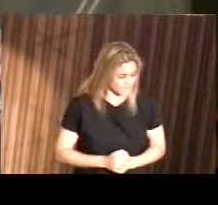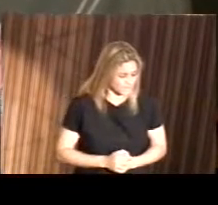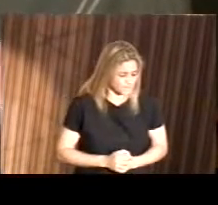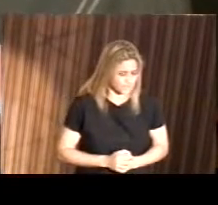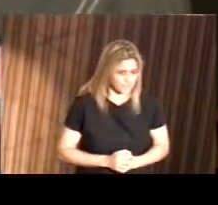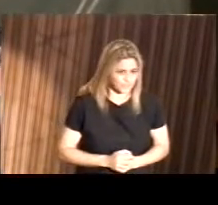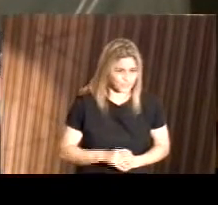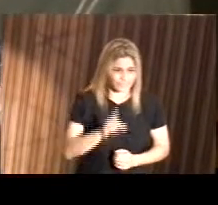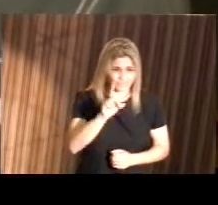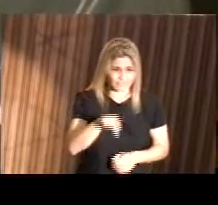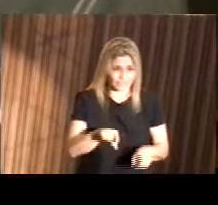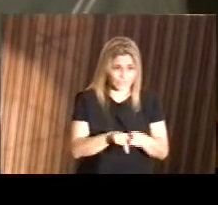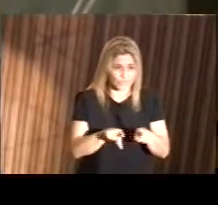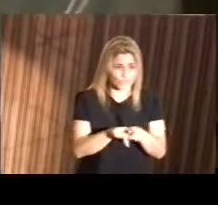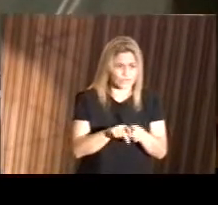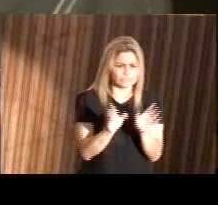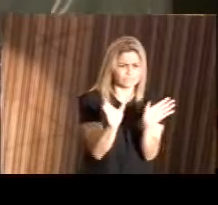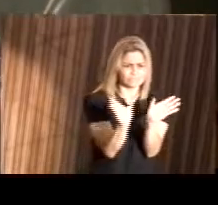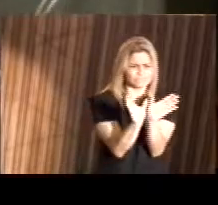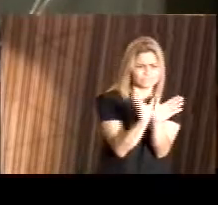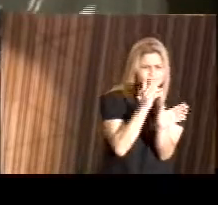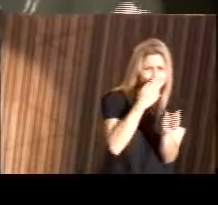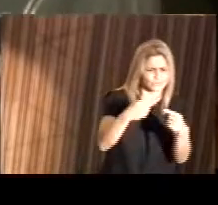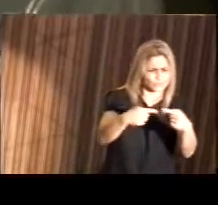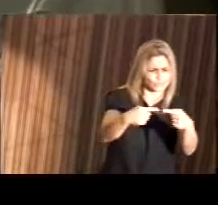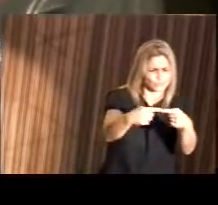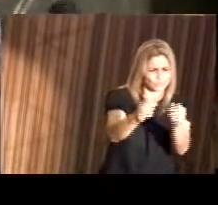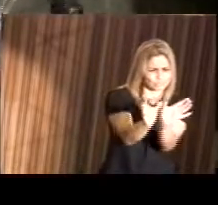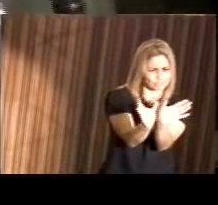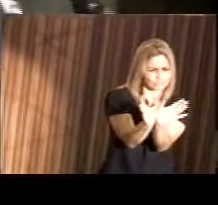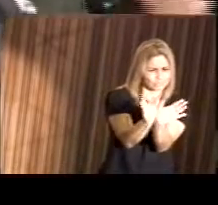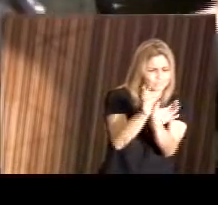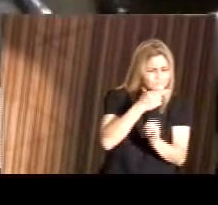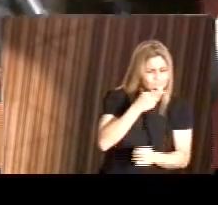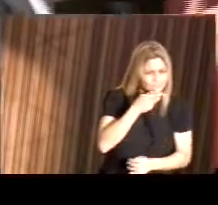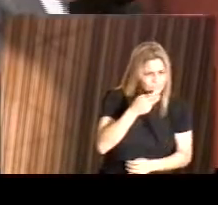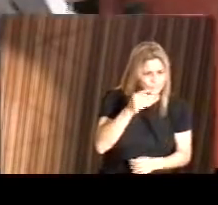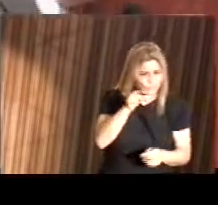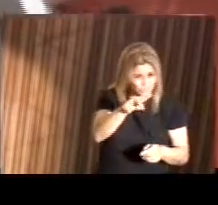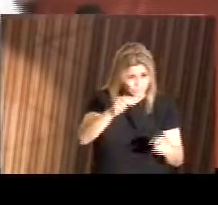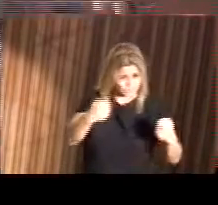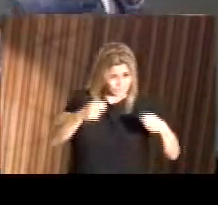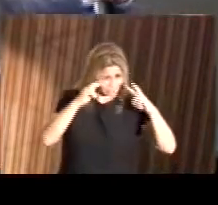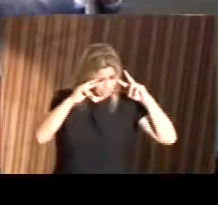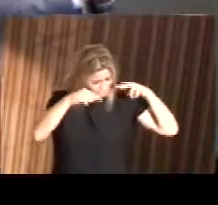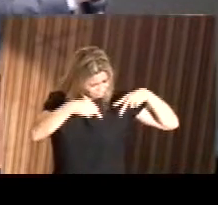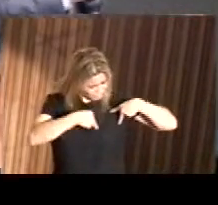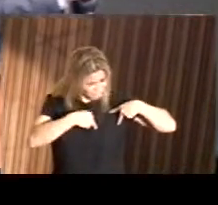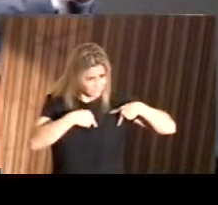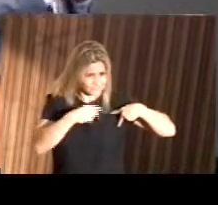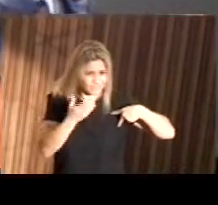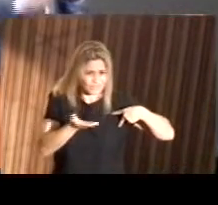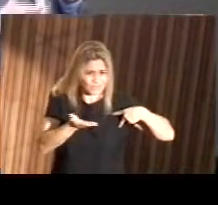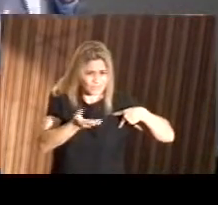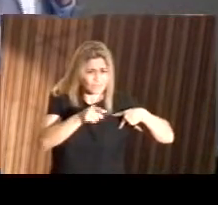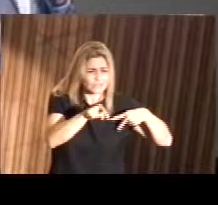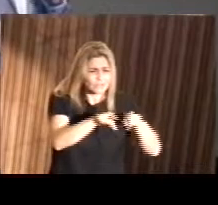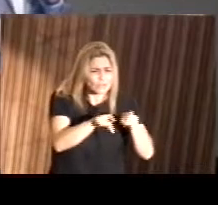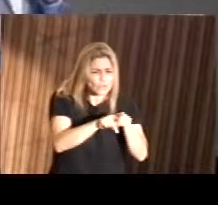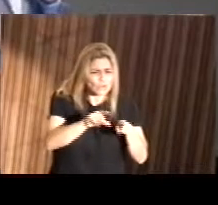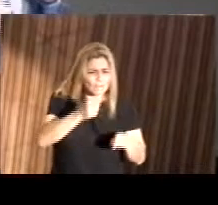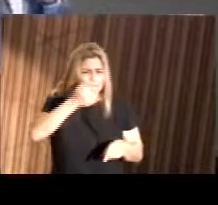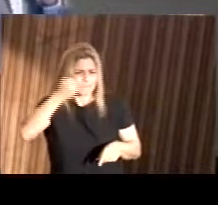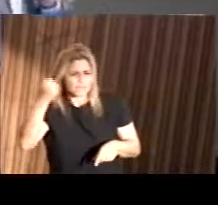no contexto da ceia do Senhor. E ele diz assim, examine-se a si mesmo, quando você estiver pegando o pão para beber